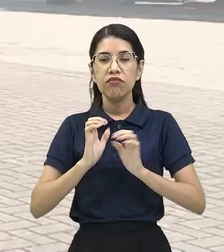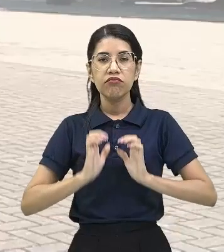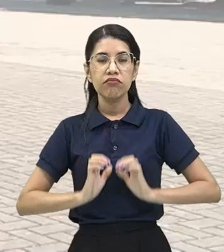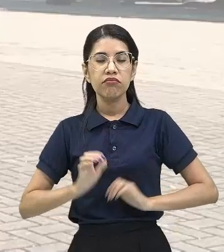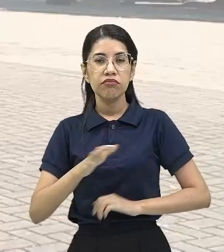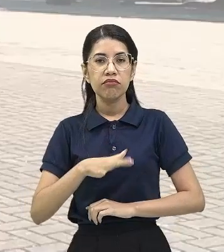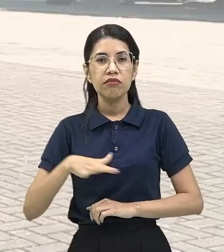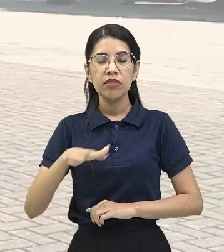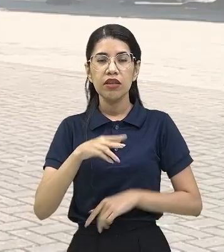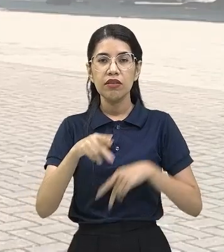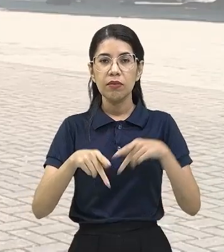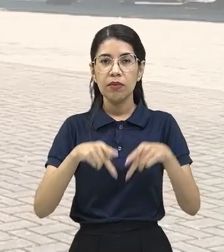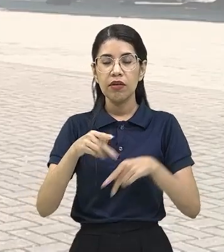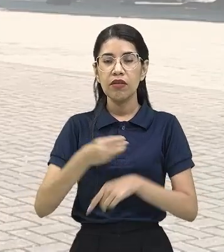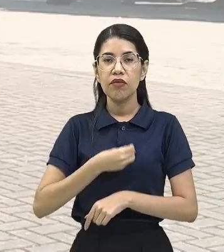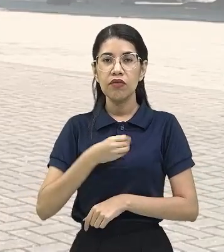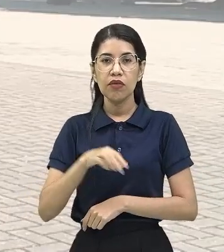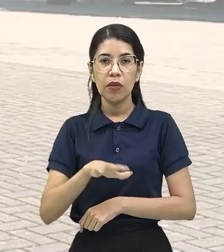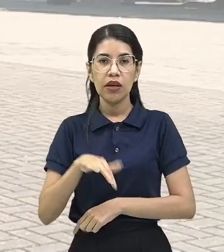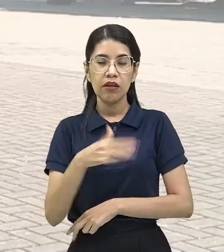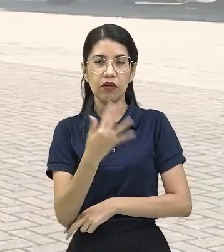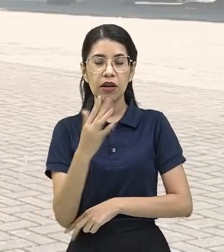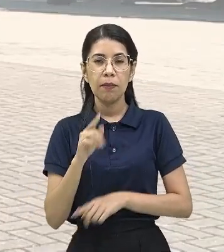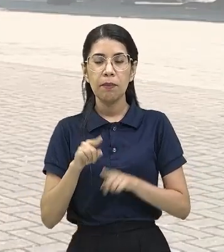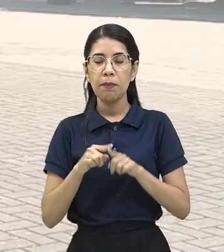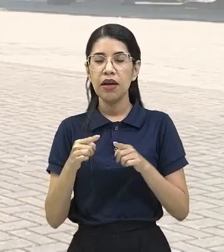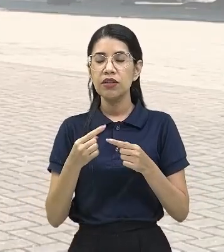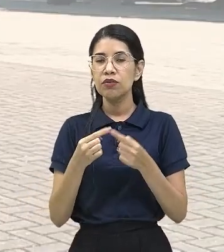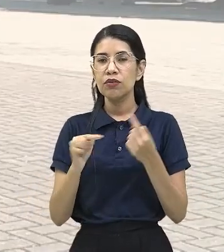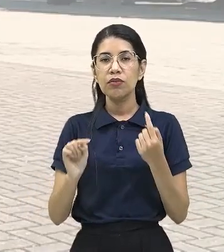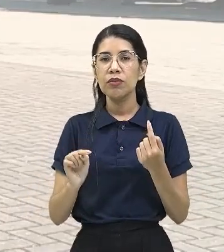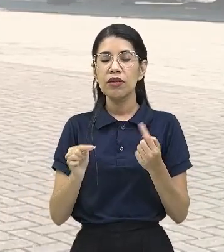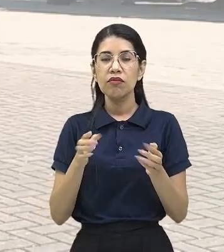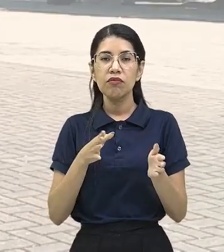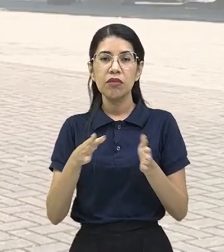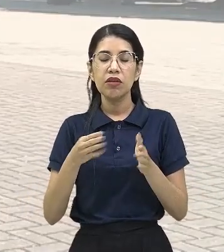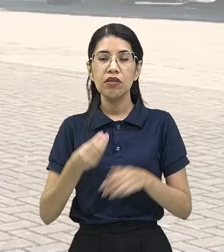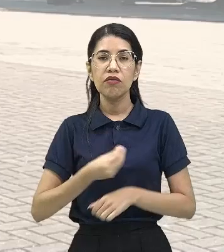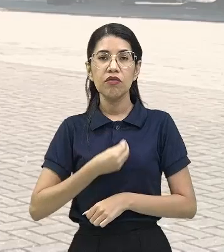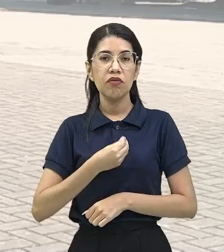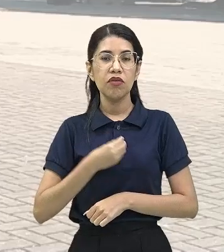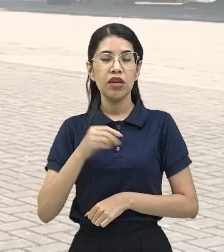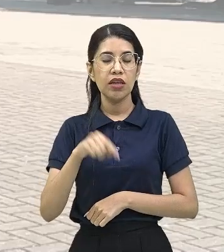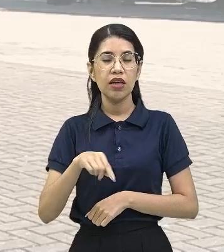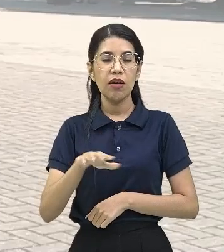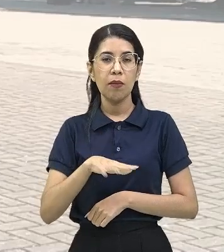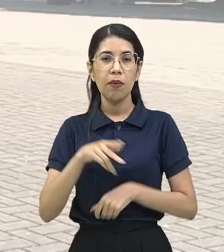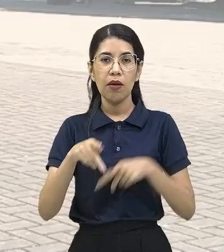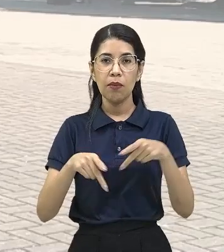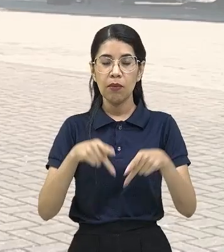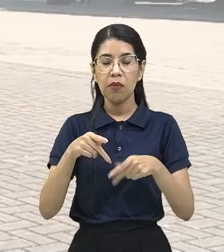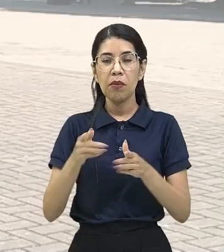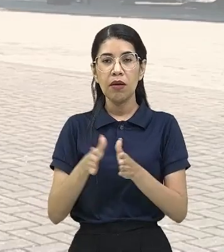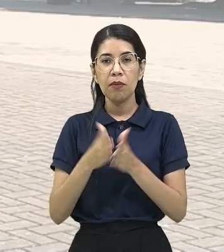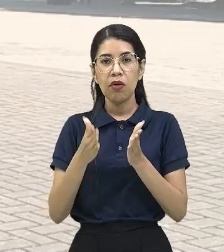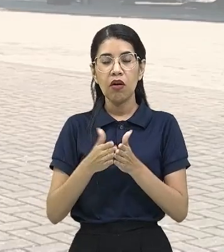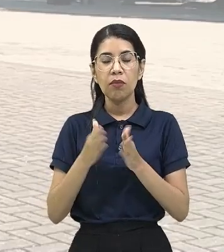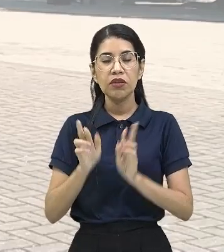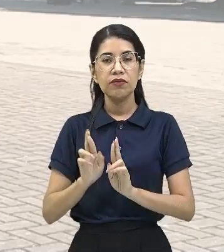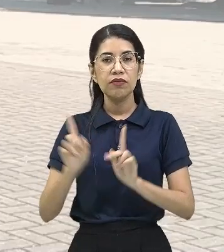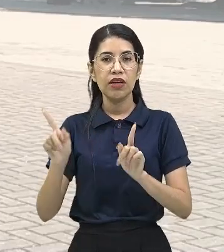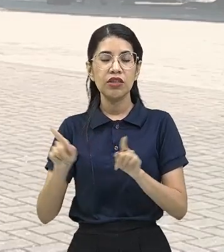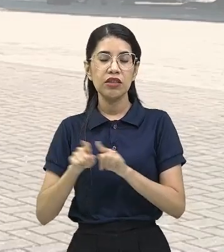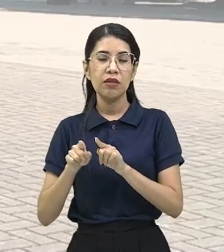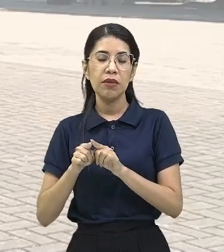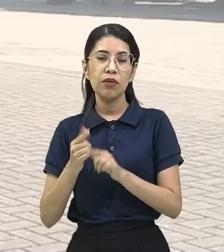Claro que isso não condizia muito com o momento, né, em que se vivia uma população mais empobrecida, em contraste com uma outra